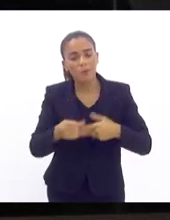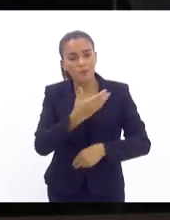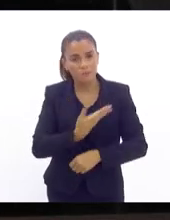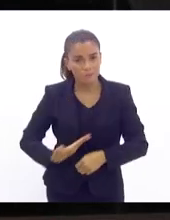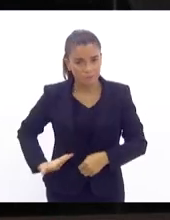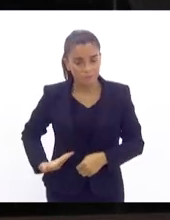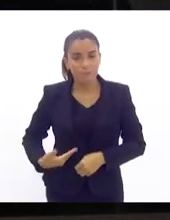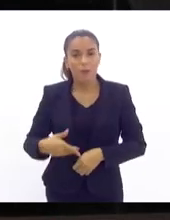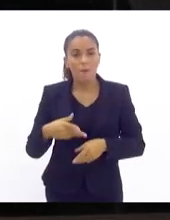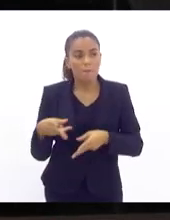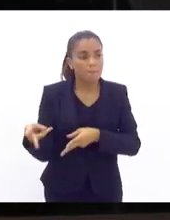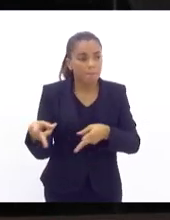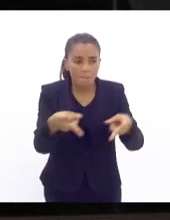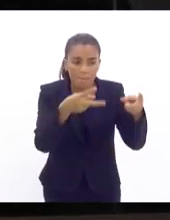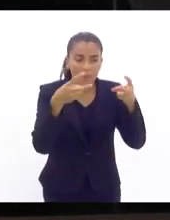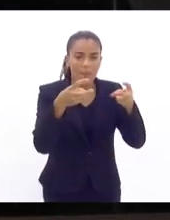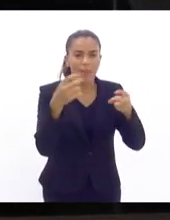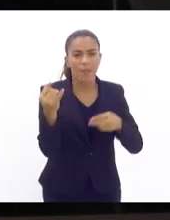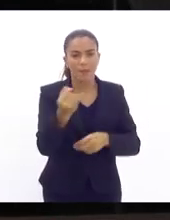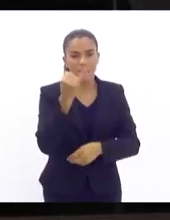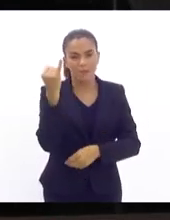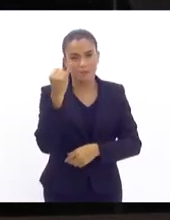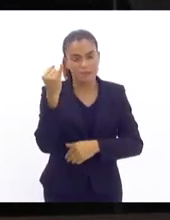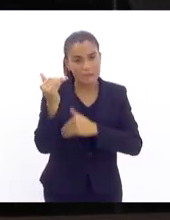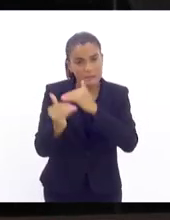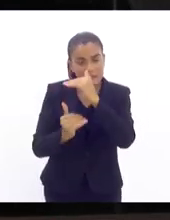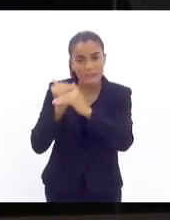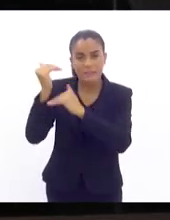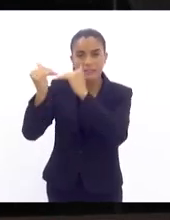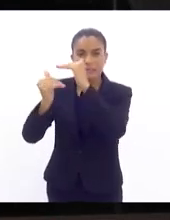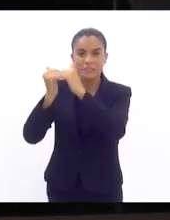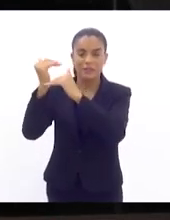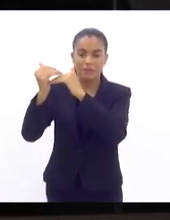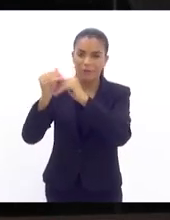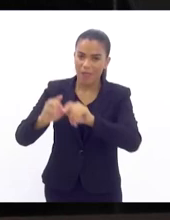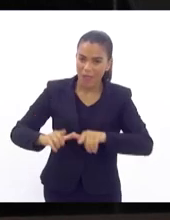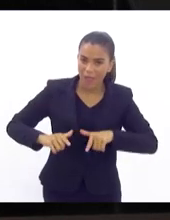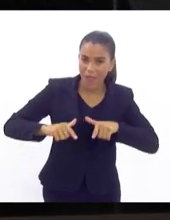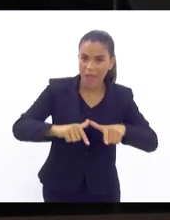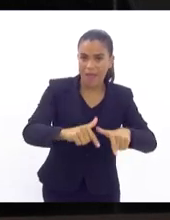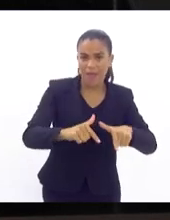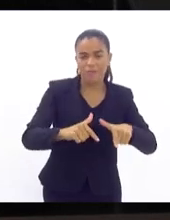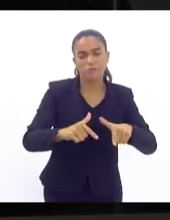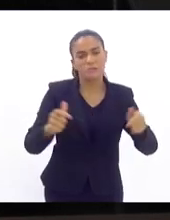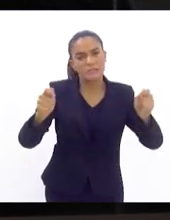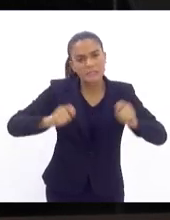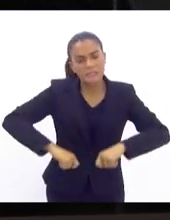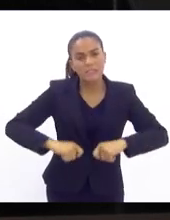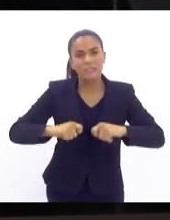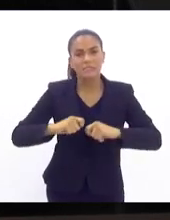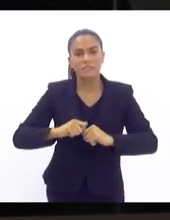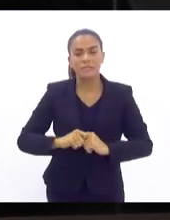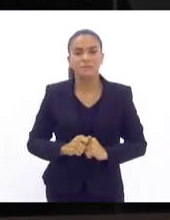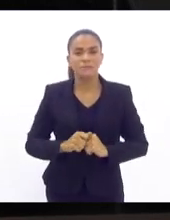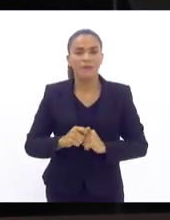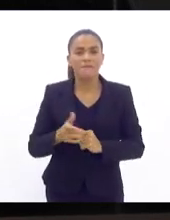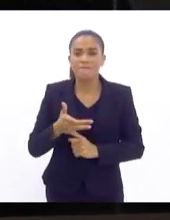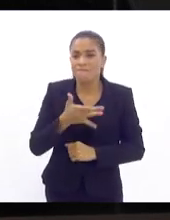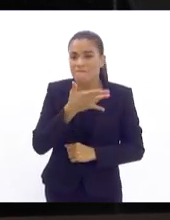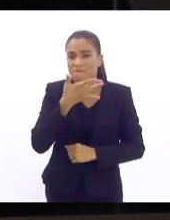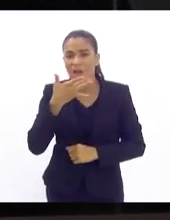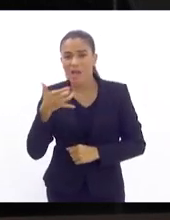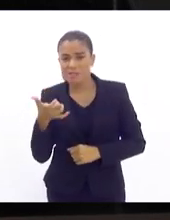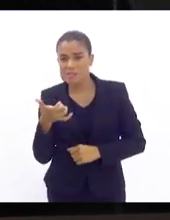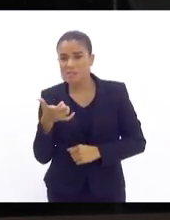o quanto é importante que desenvolvamos ações que possam